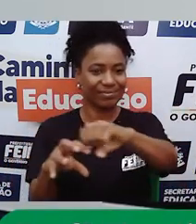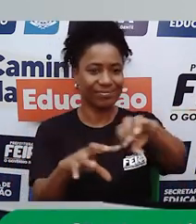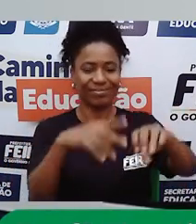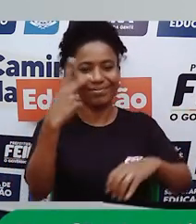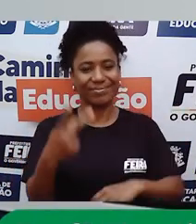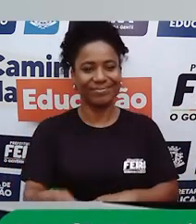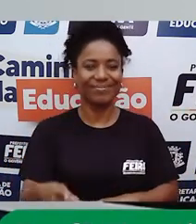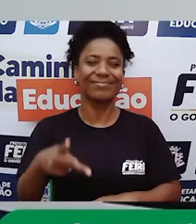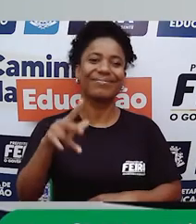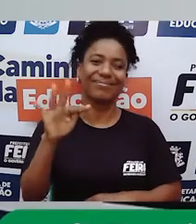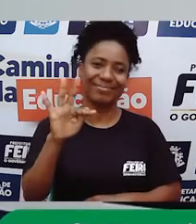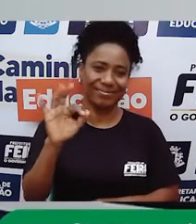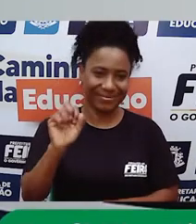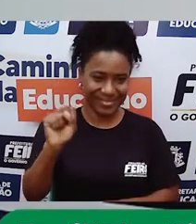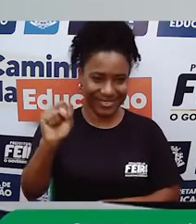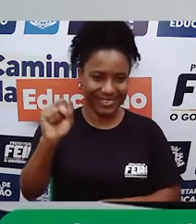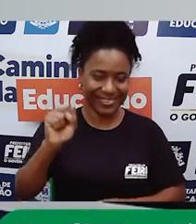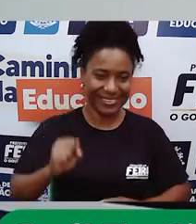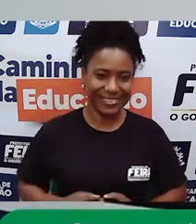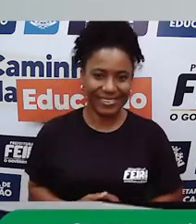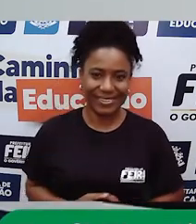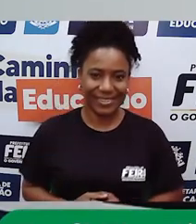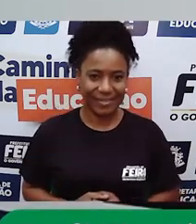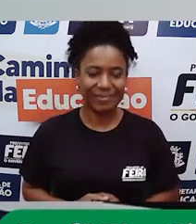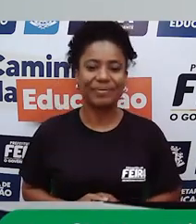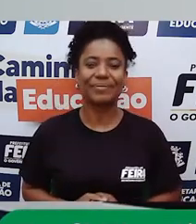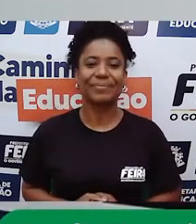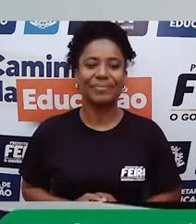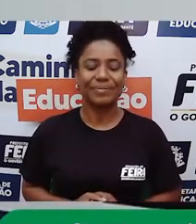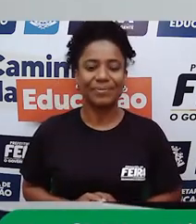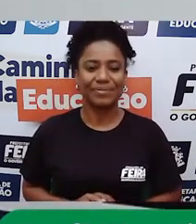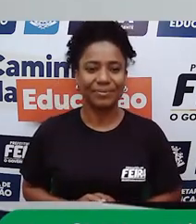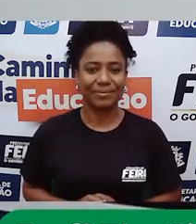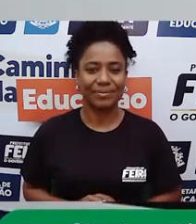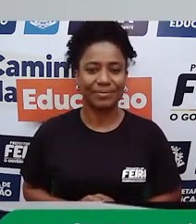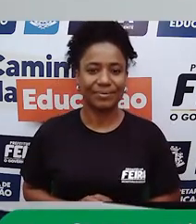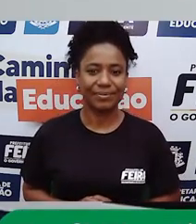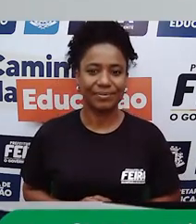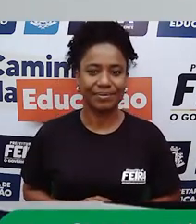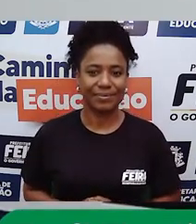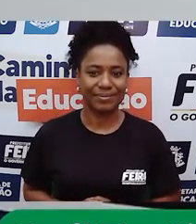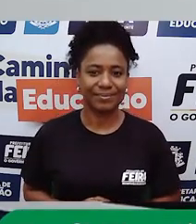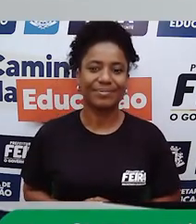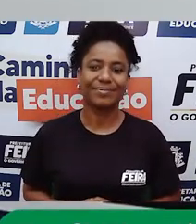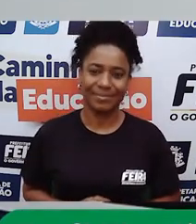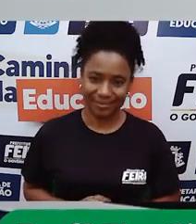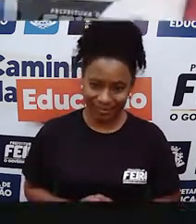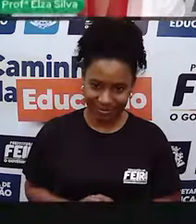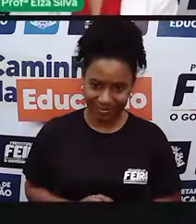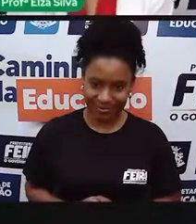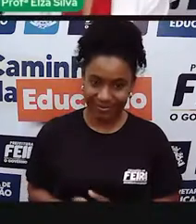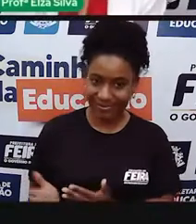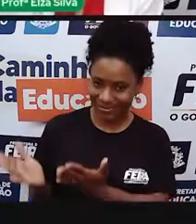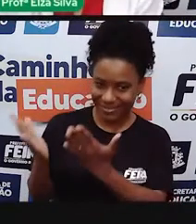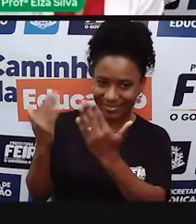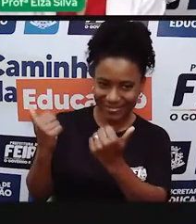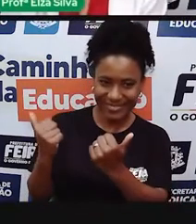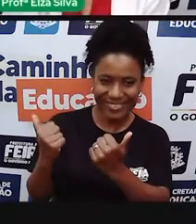Prefeitura Municipal de Feira de Santana. Ok? So, let's go together. Vamos